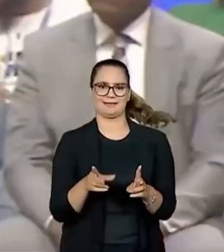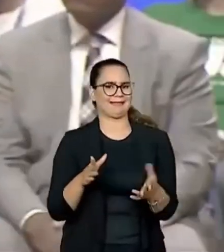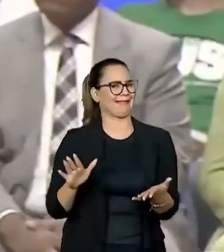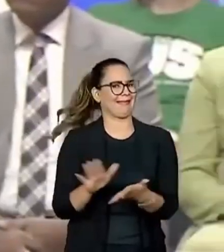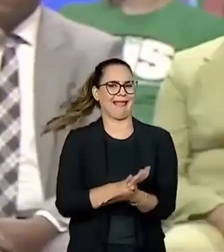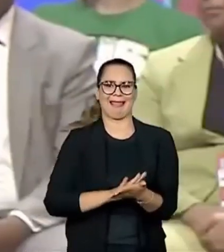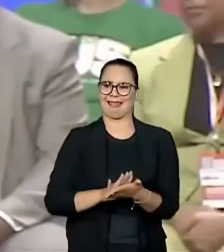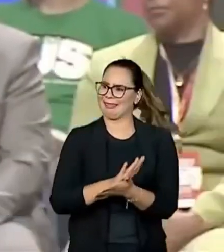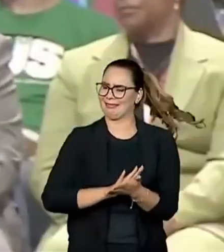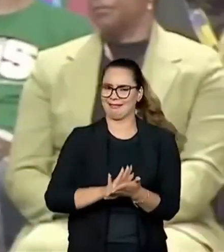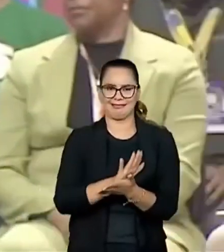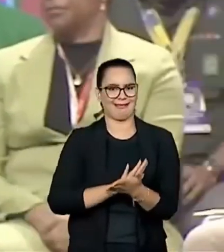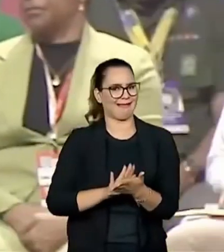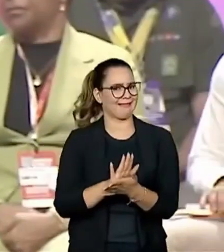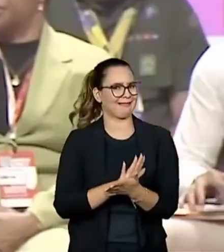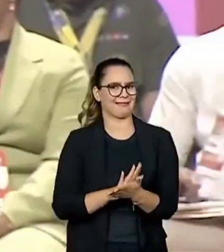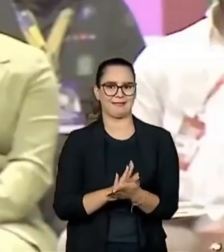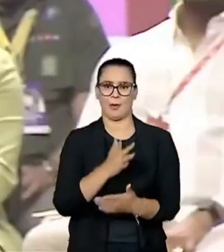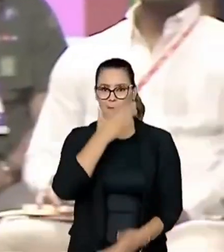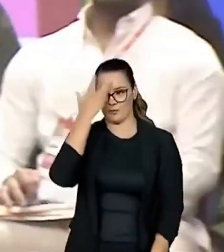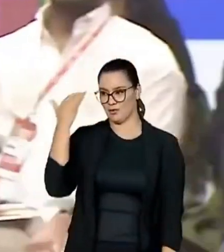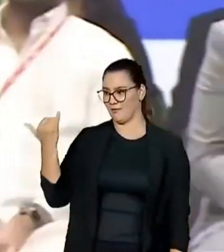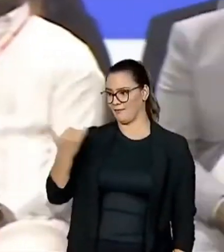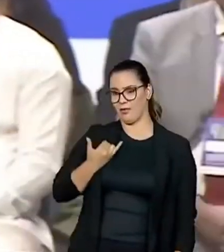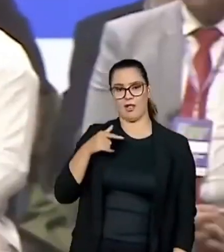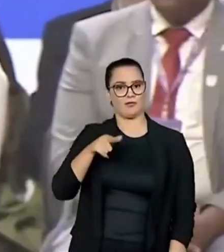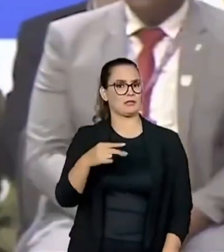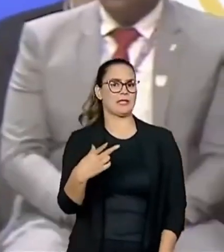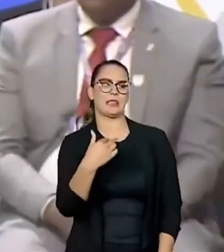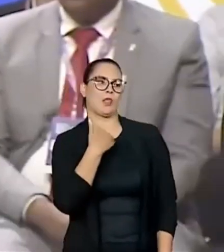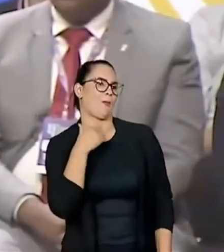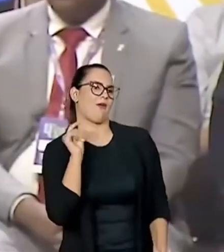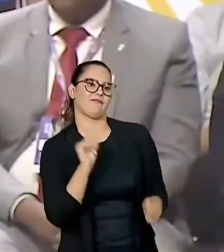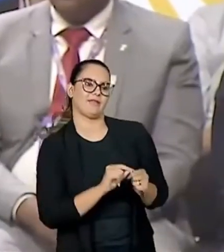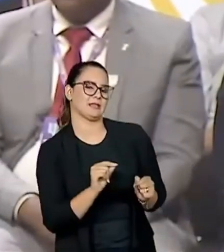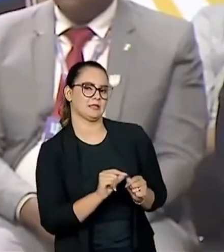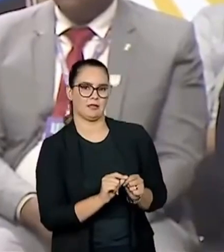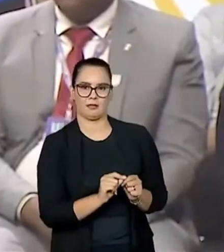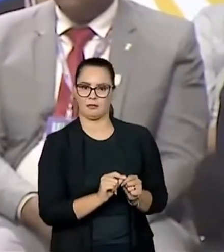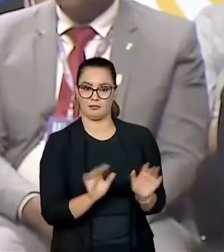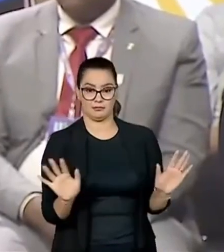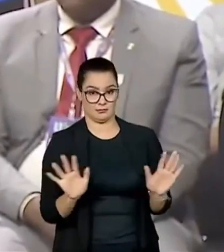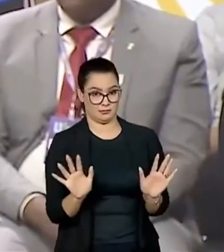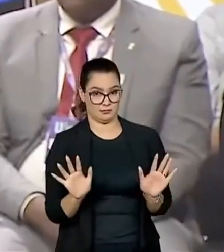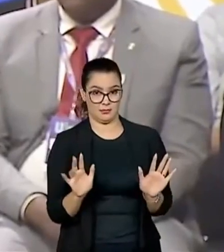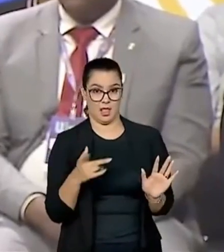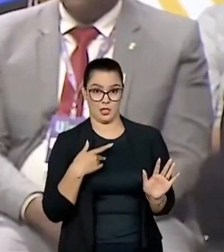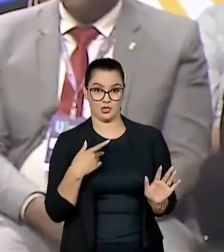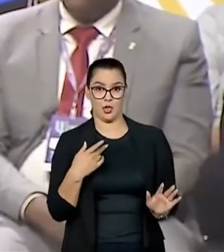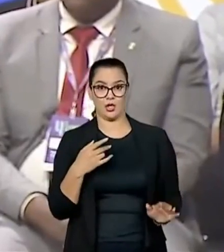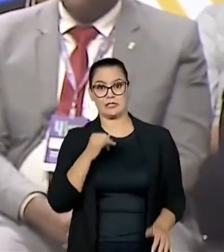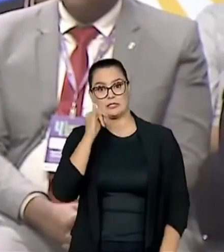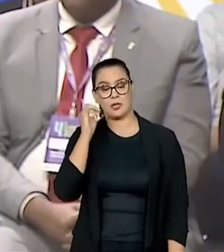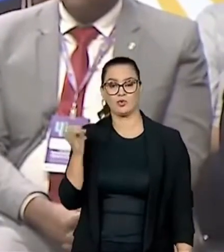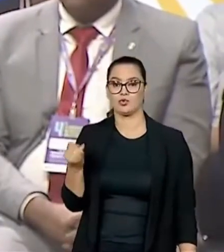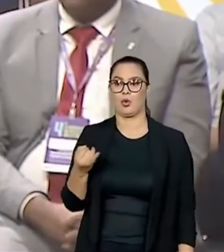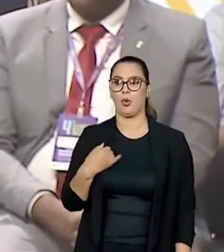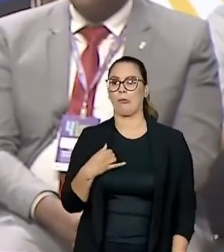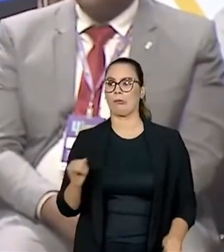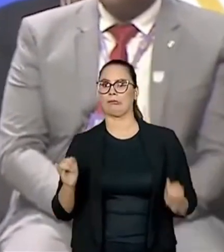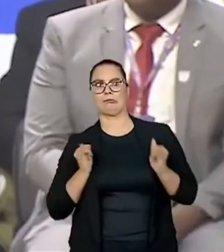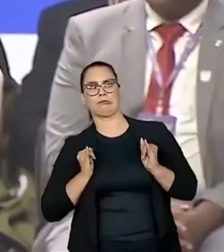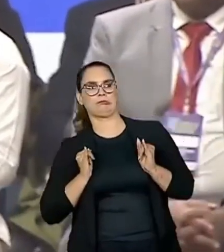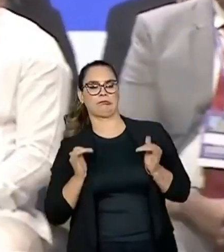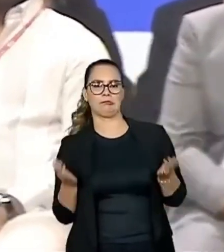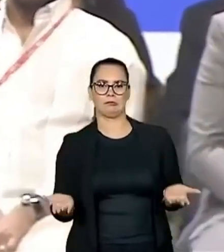nada, nada que alguém me diga, Lula, você não pode fazer. Eu só não farei se eu for um covarde. Eu só não